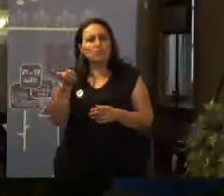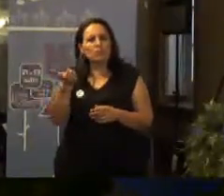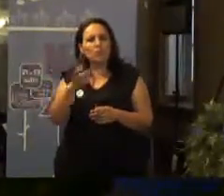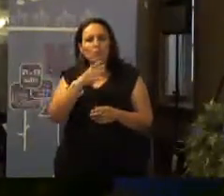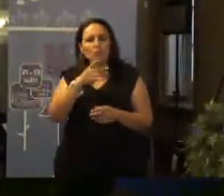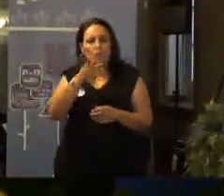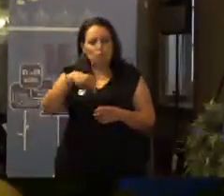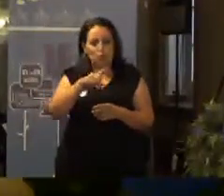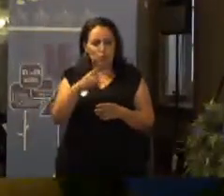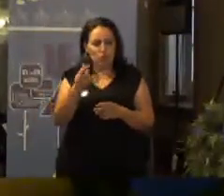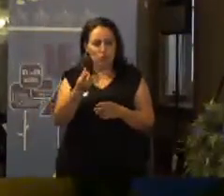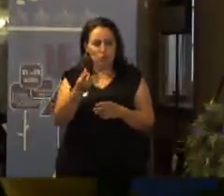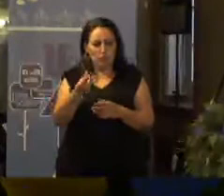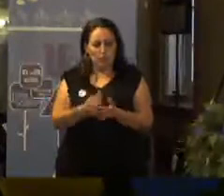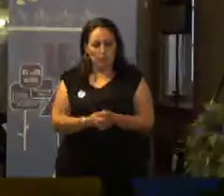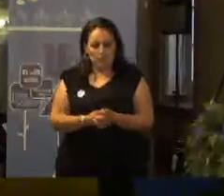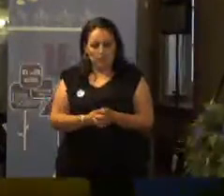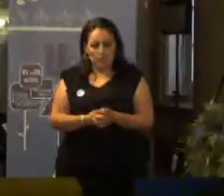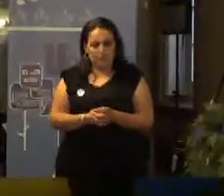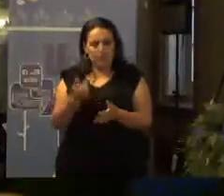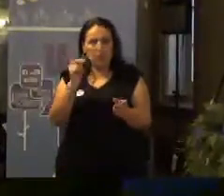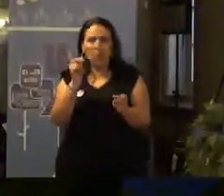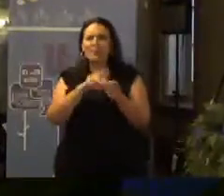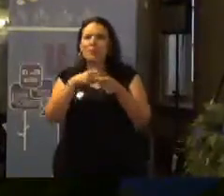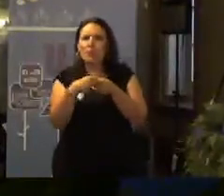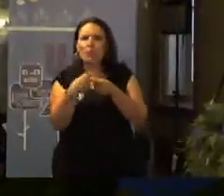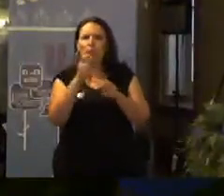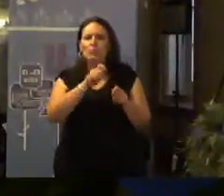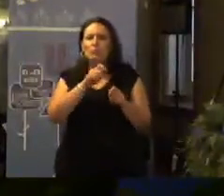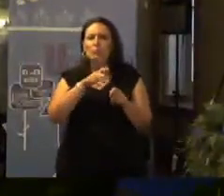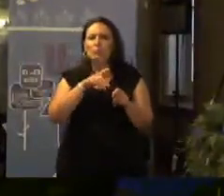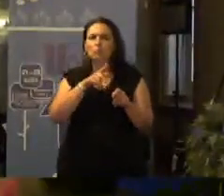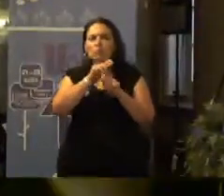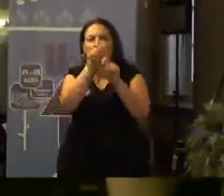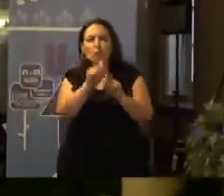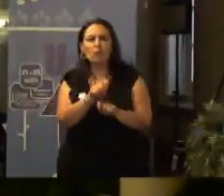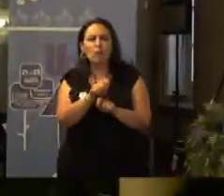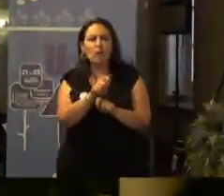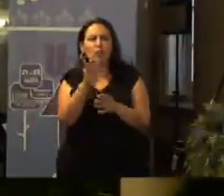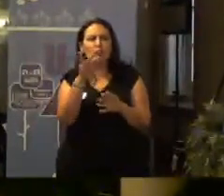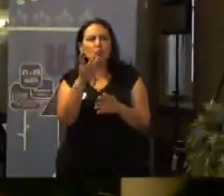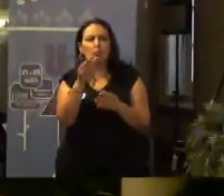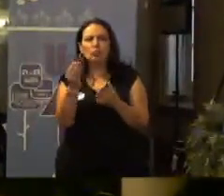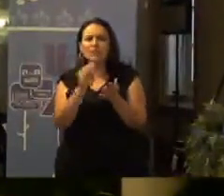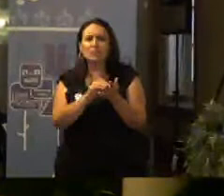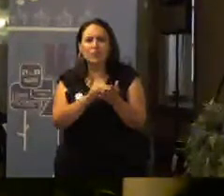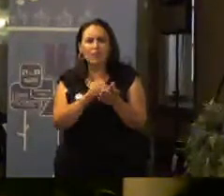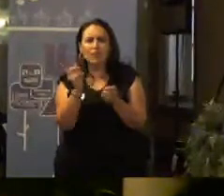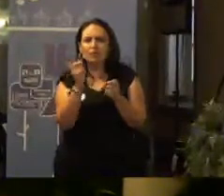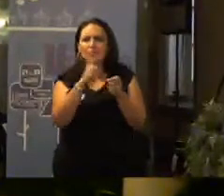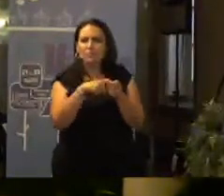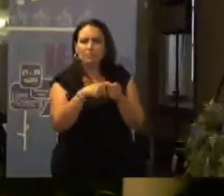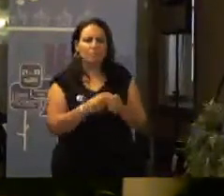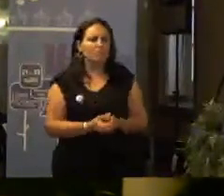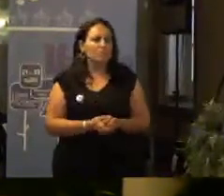participação das instituições. Isto era um à parte sobre a forma como muitas vezes é visto.